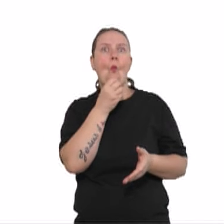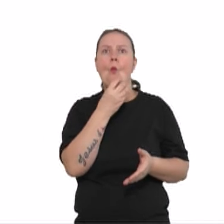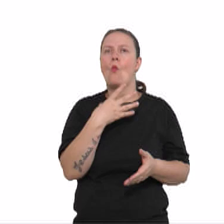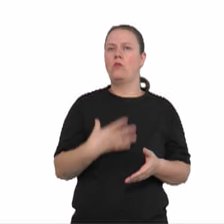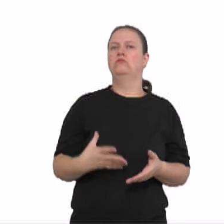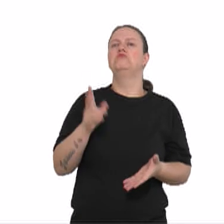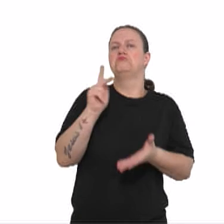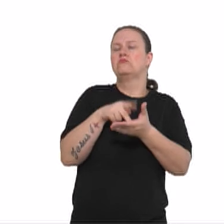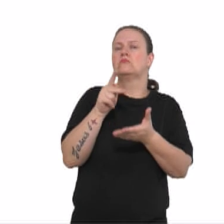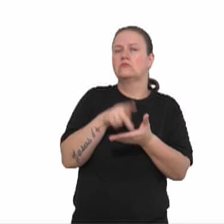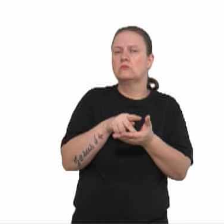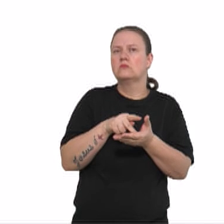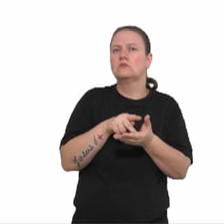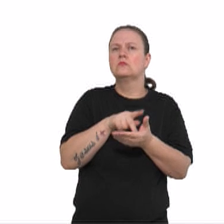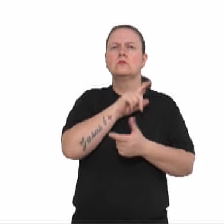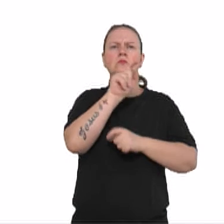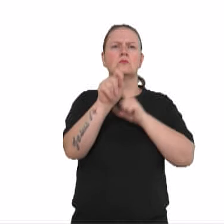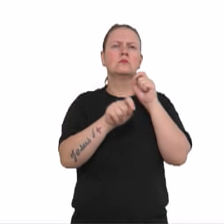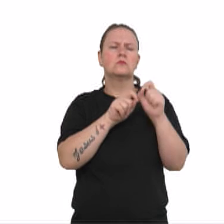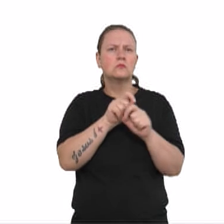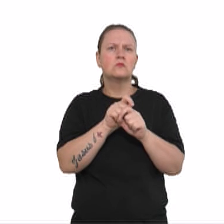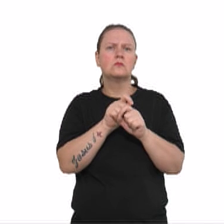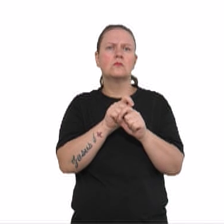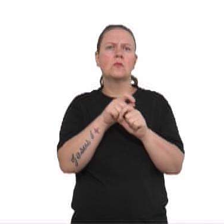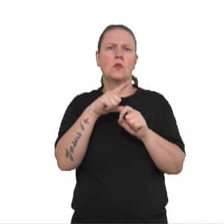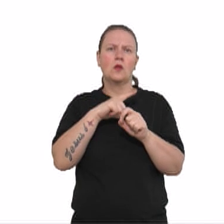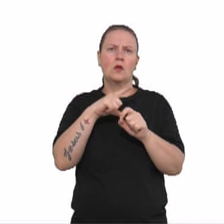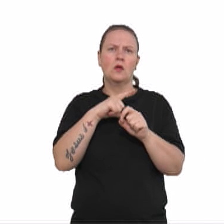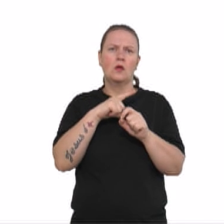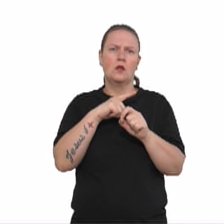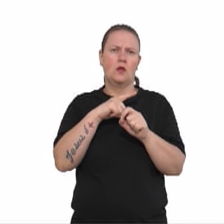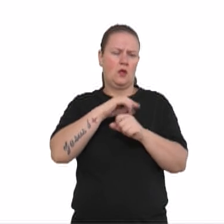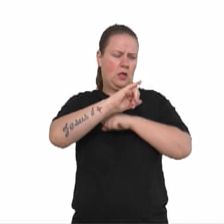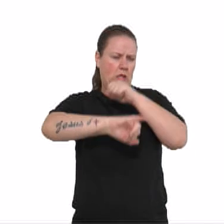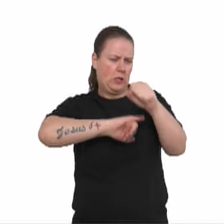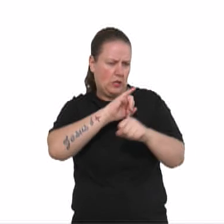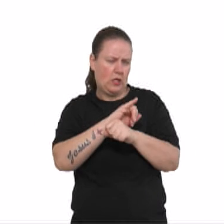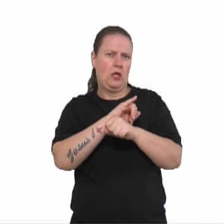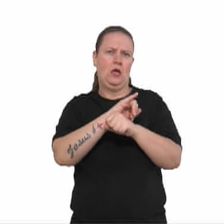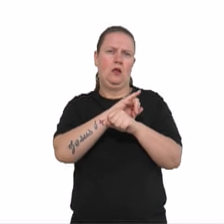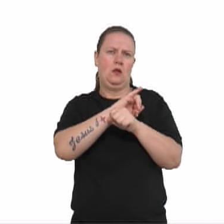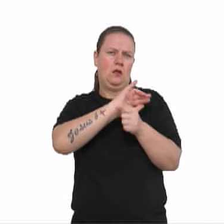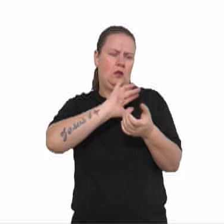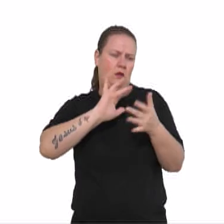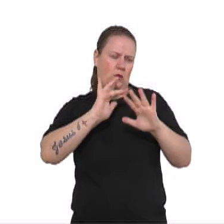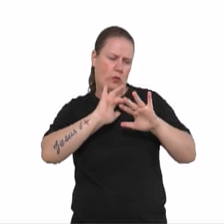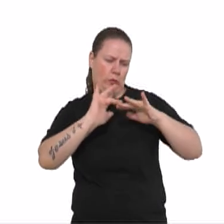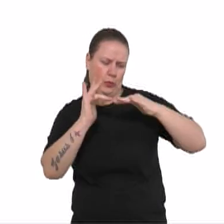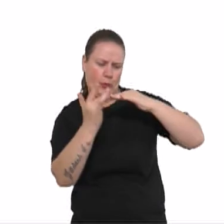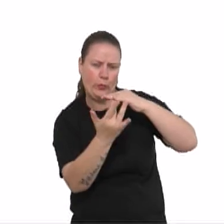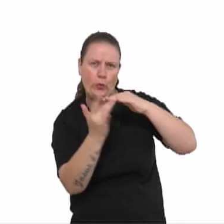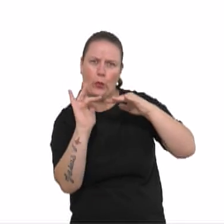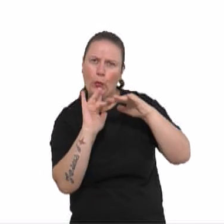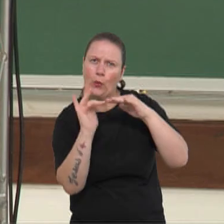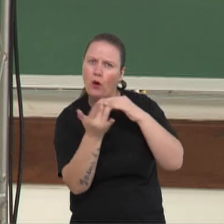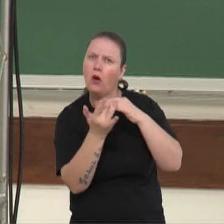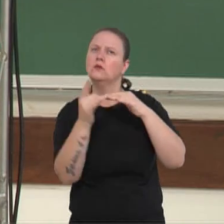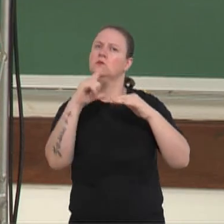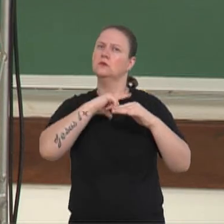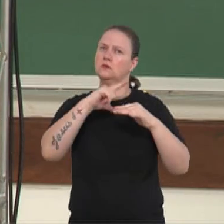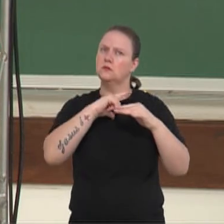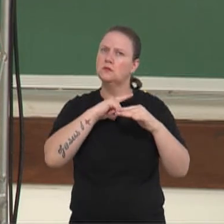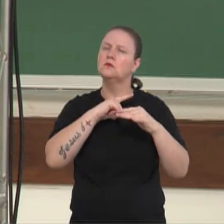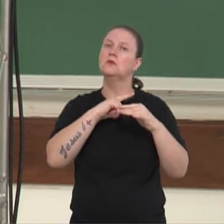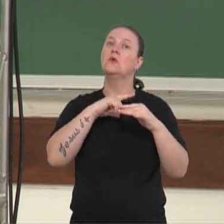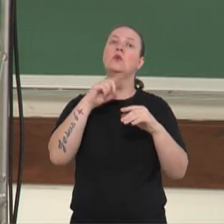espaço. E ele ganha espaço devido às novas mídias, né, digitais, e porque ele é